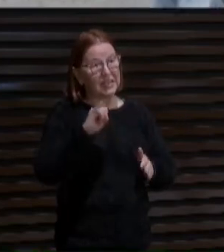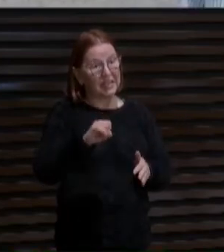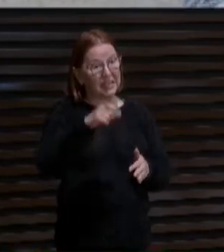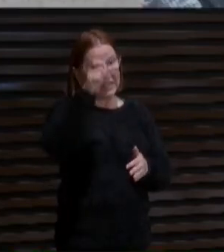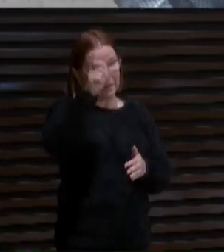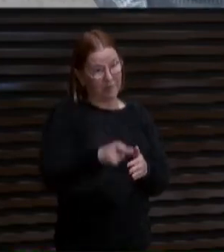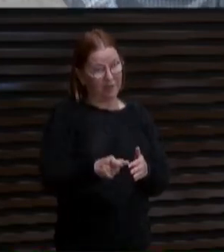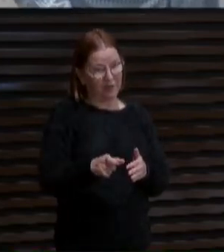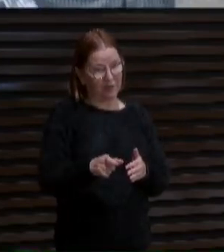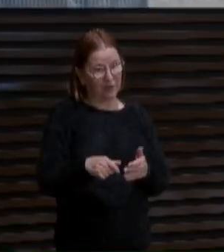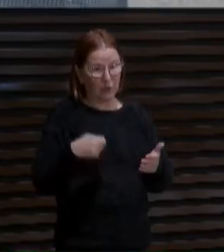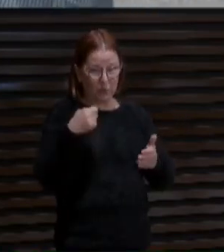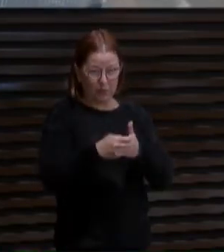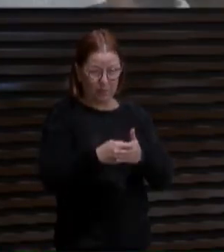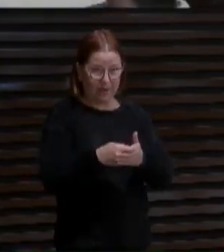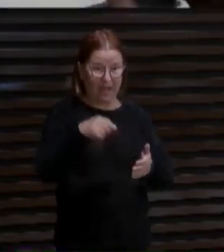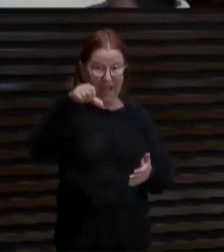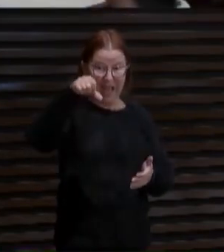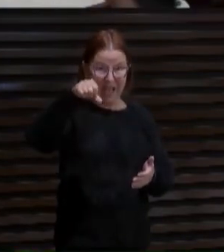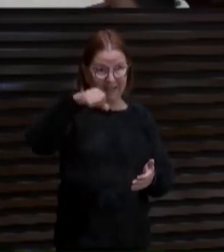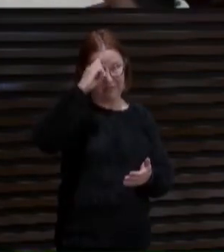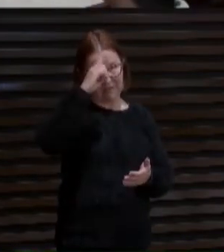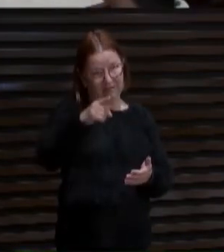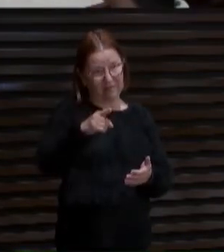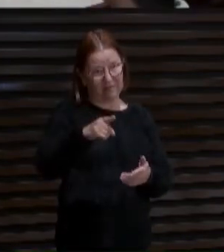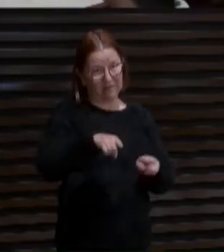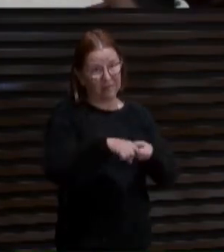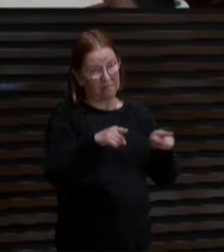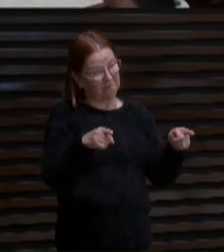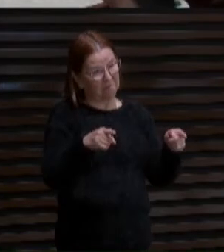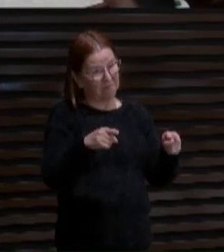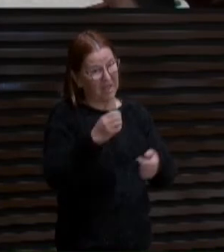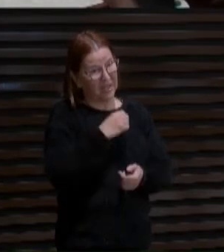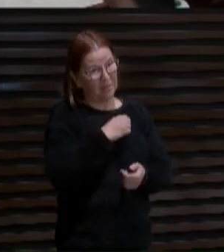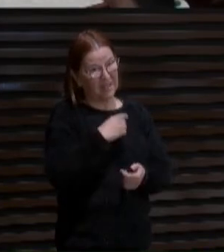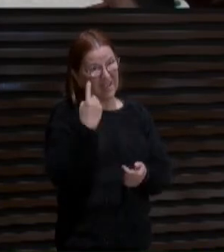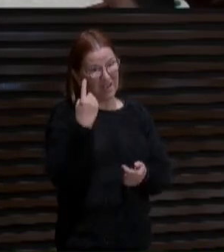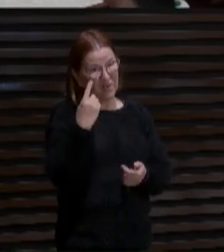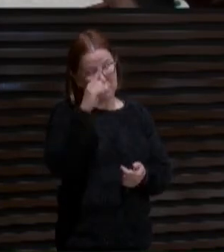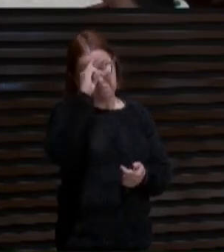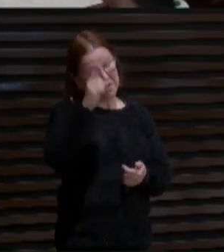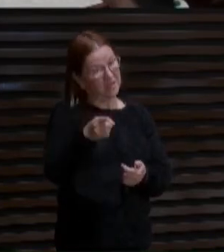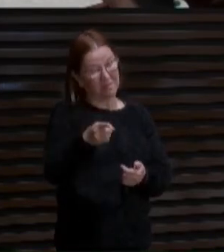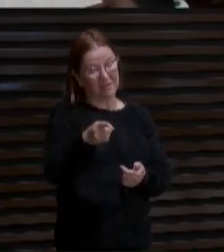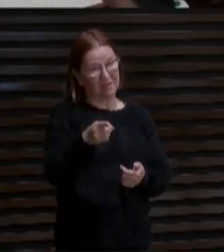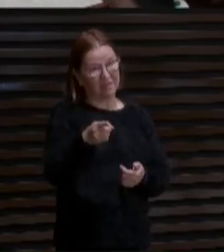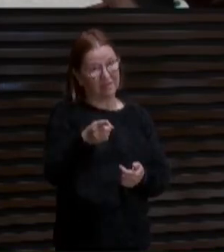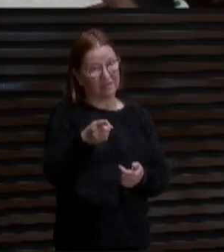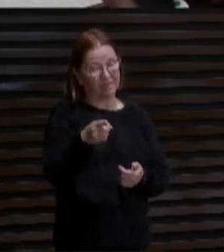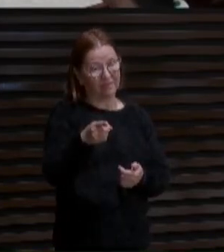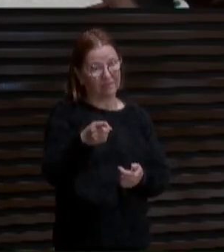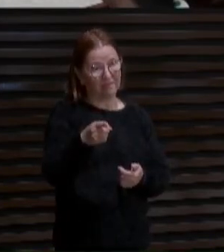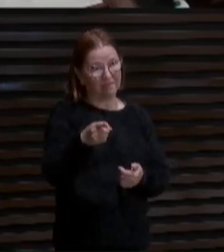tropeçar em um o povo da filmagem lá fica doido quando eu faço isso se você cumprir nove mais